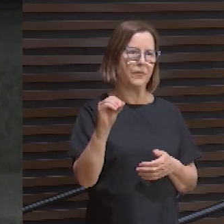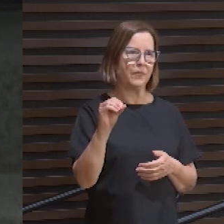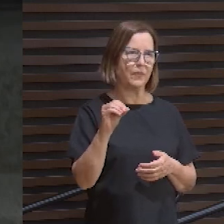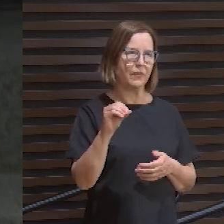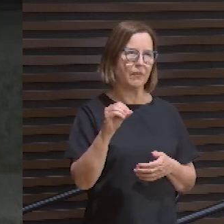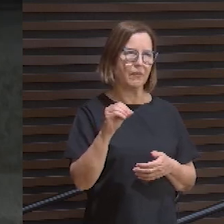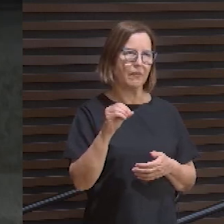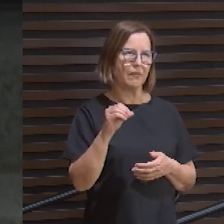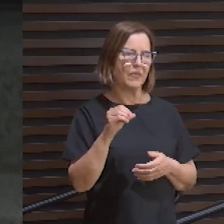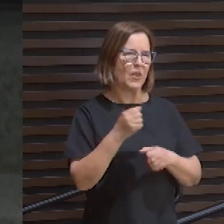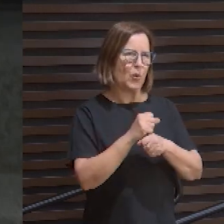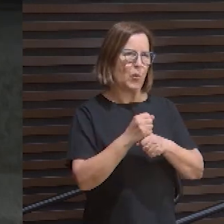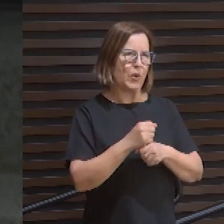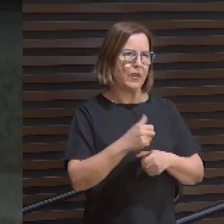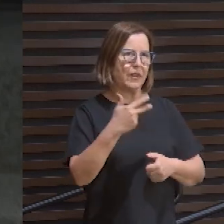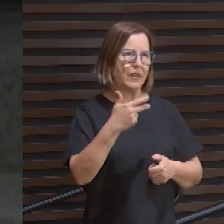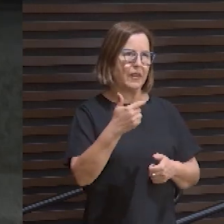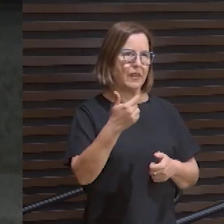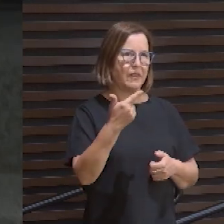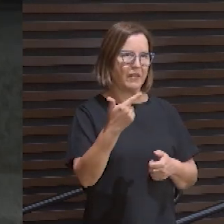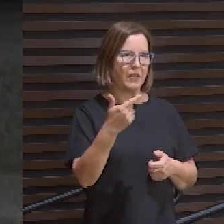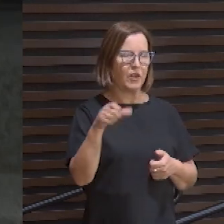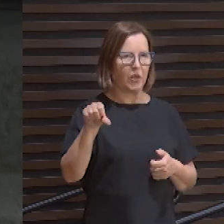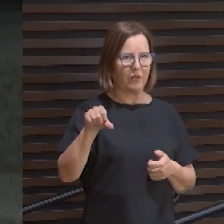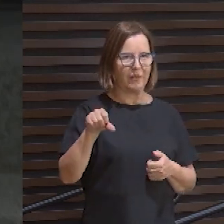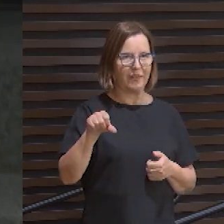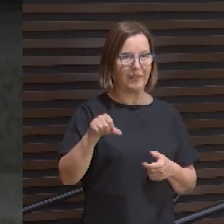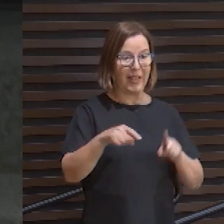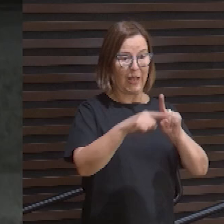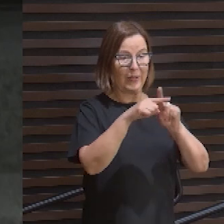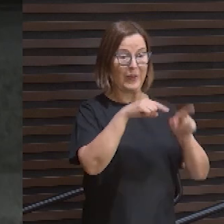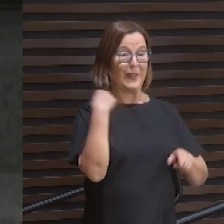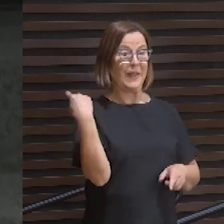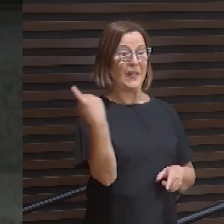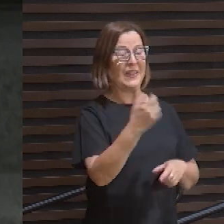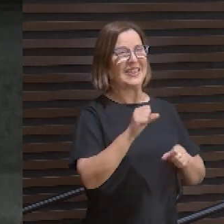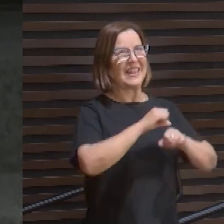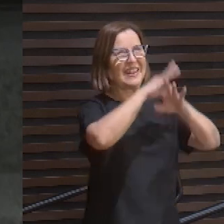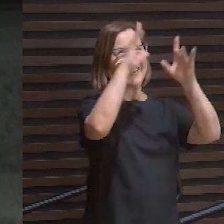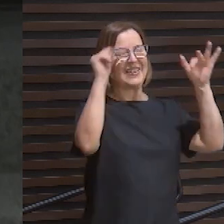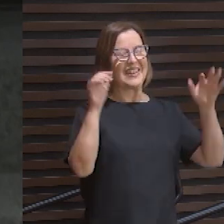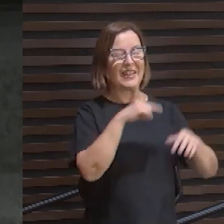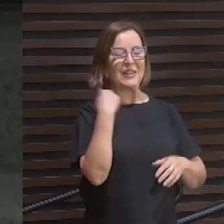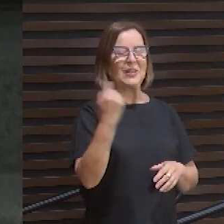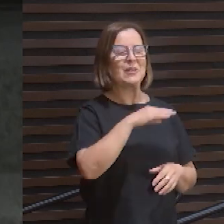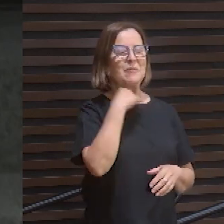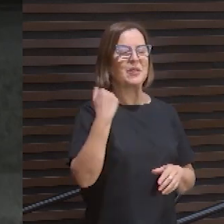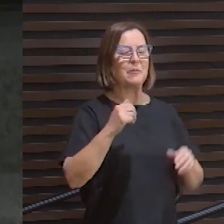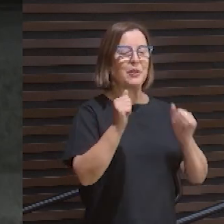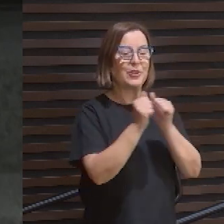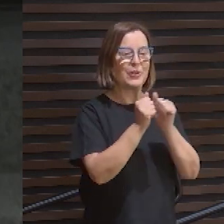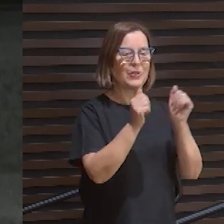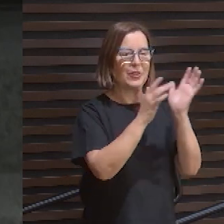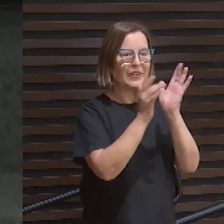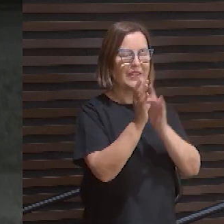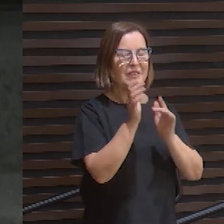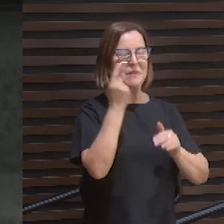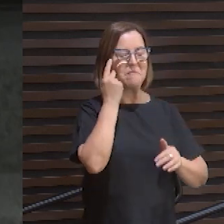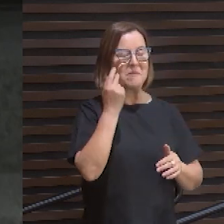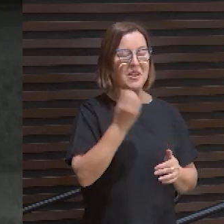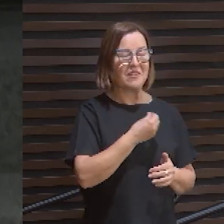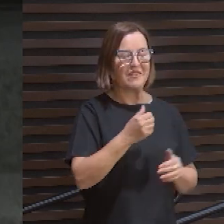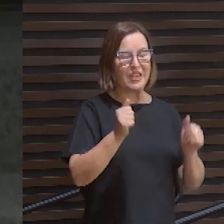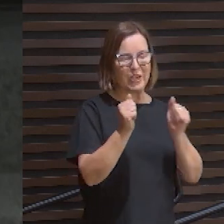329. A cruz é a nossa glória. Morremos com ele para viver com